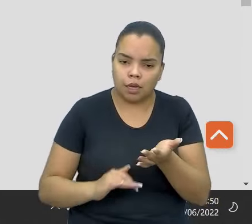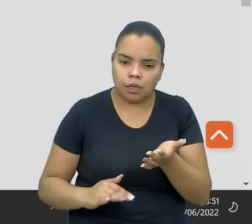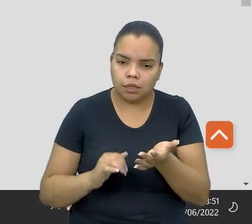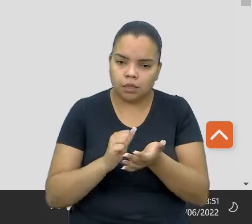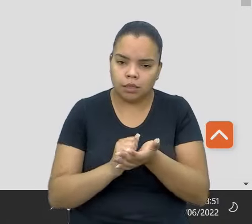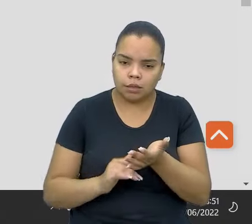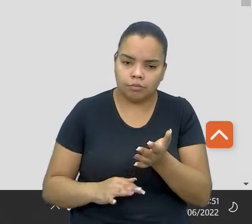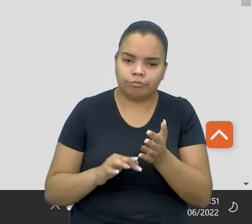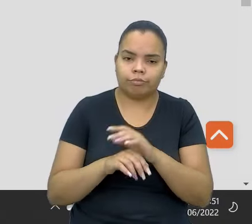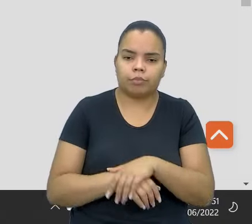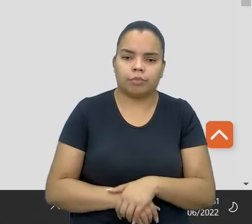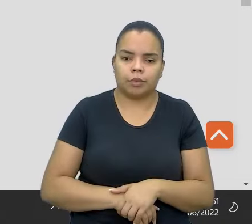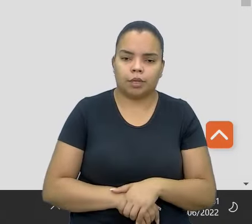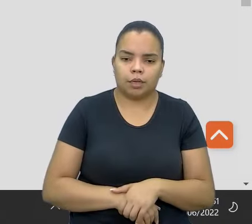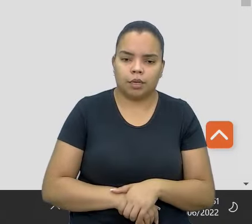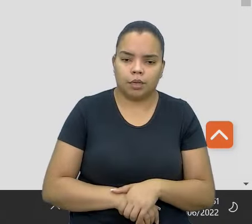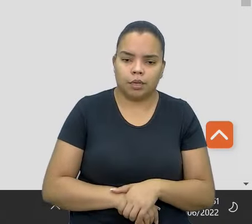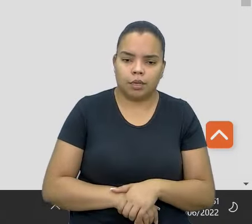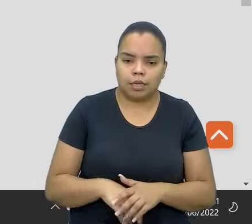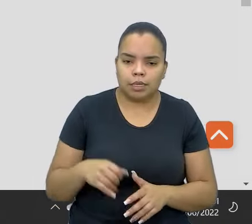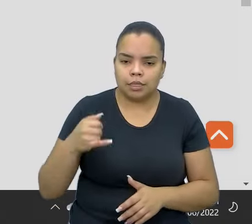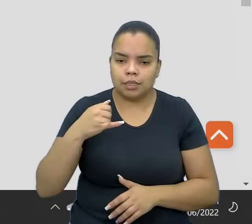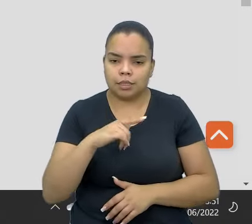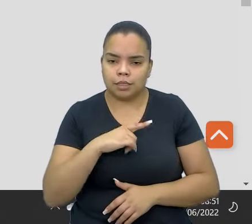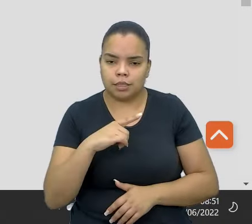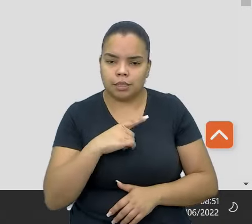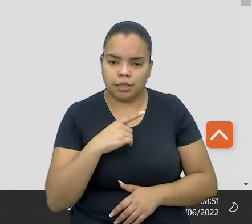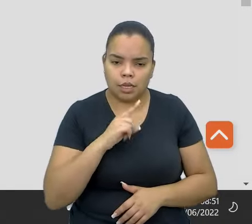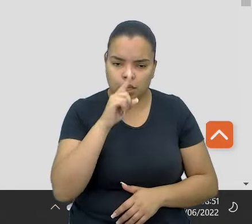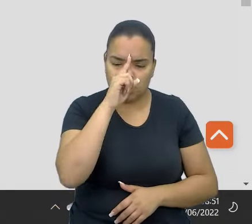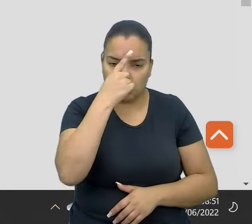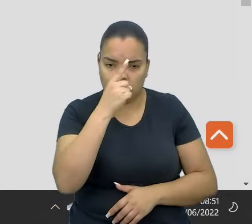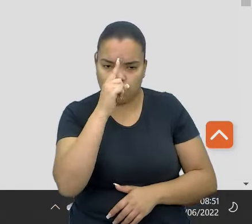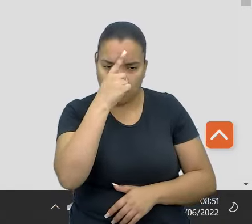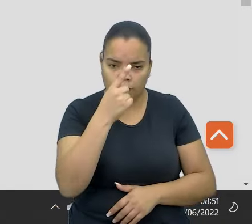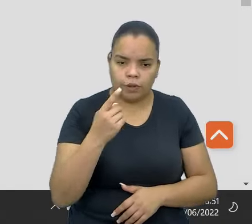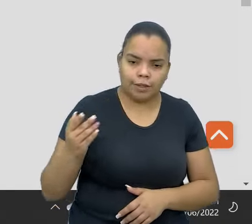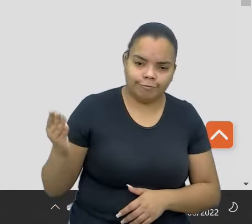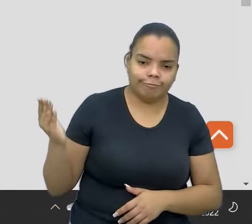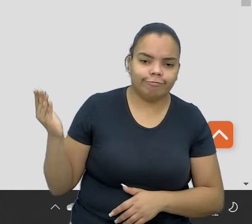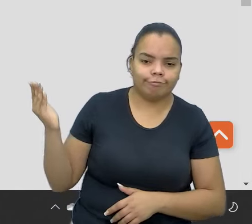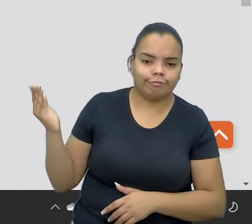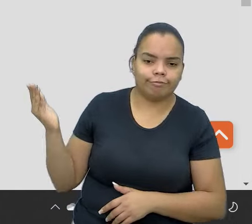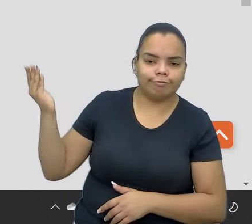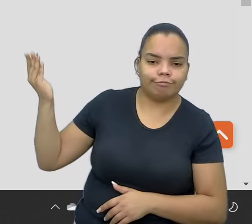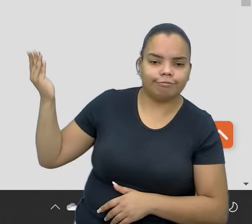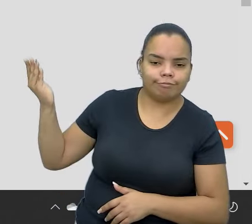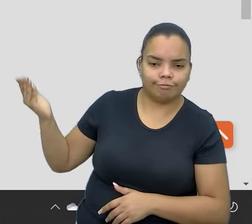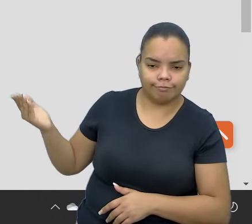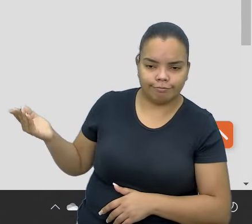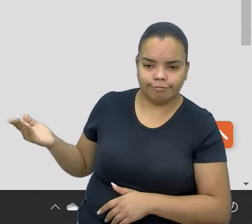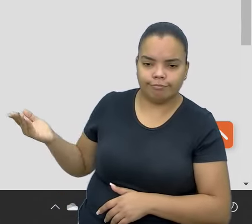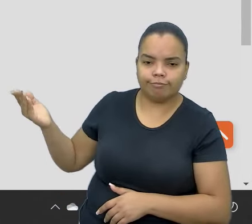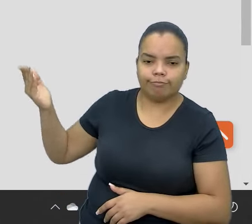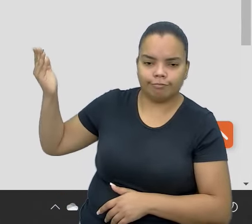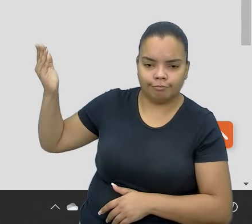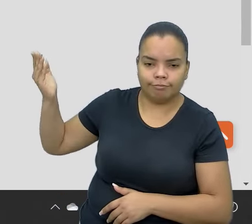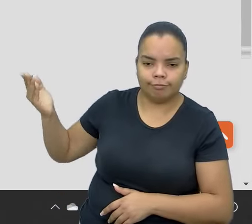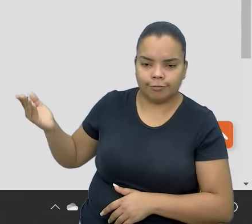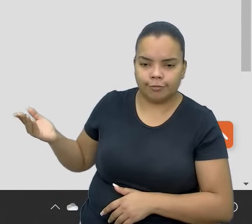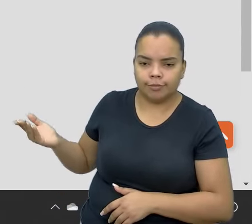desse componente. Quem ficou com alguma dúvida, né? Quem vai preparar uma aula exatamente. e tal, e como é que faz? Então, tem esses